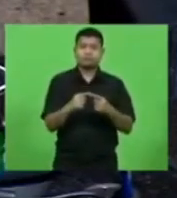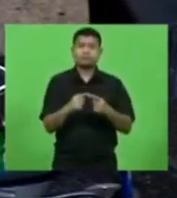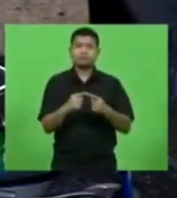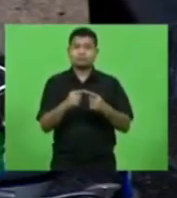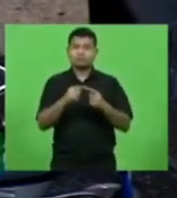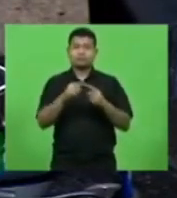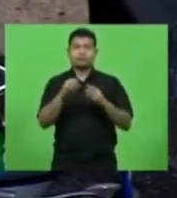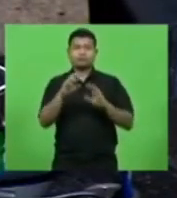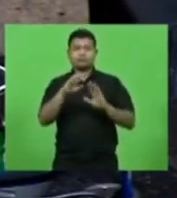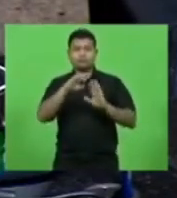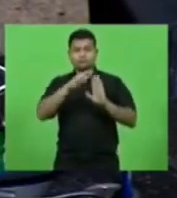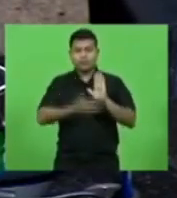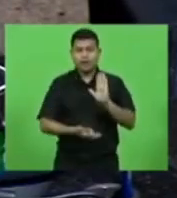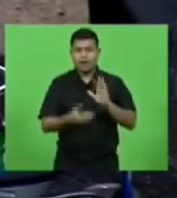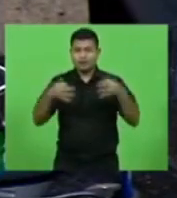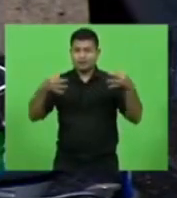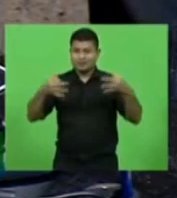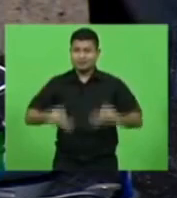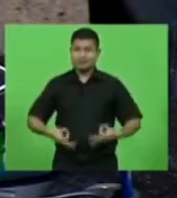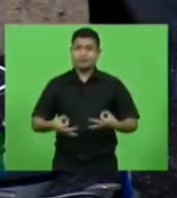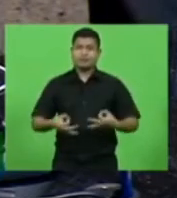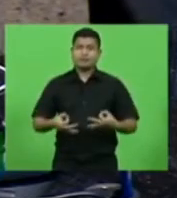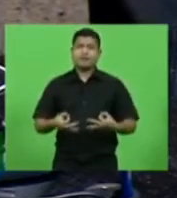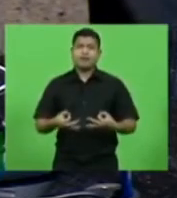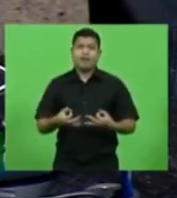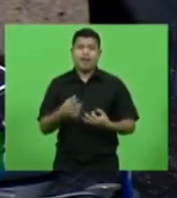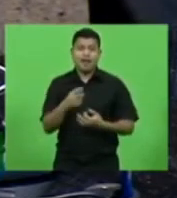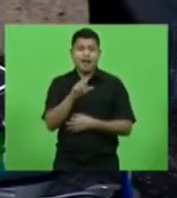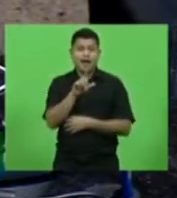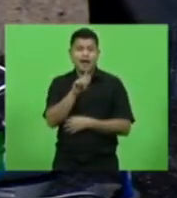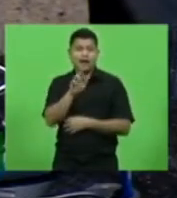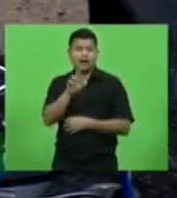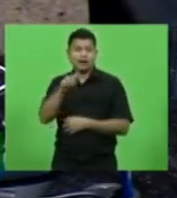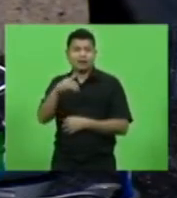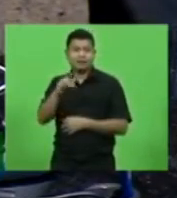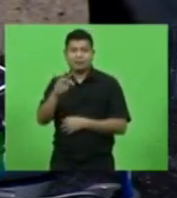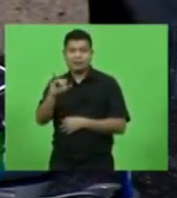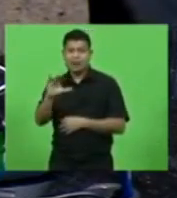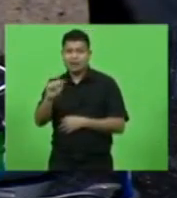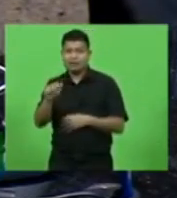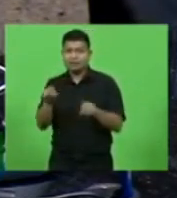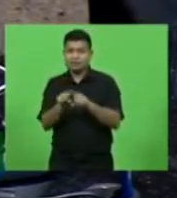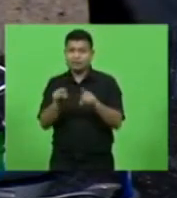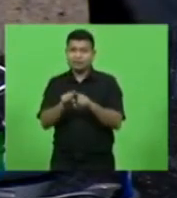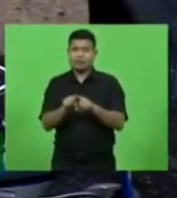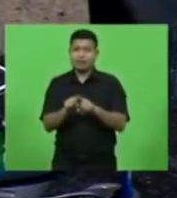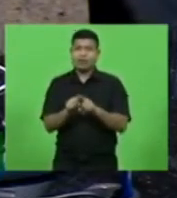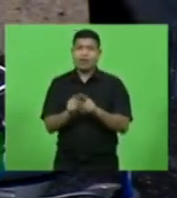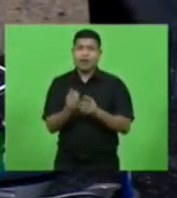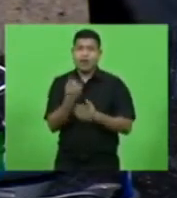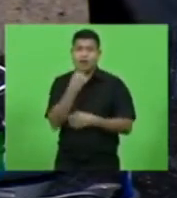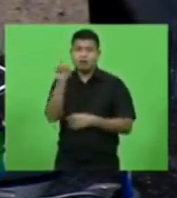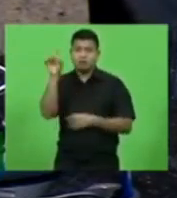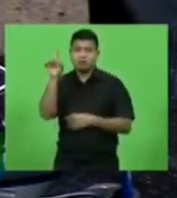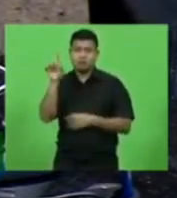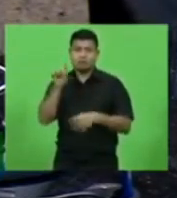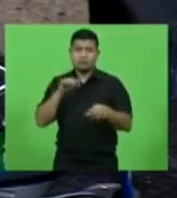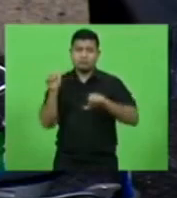da língua portuguesa e da gramática elaborada nos termos da última reforma ortográfica da Comunidade dos Países de Língua